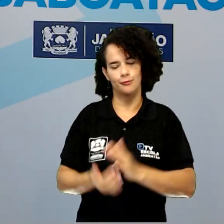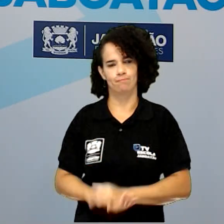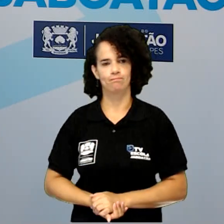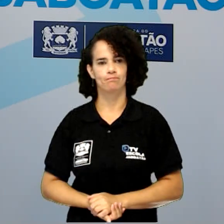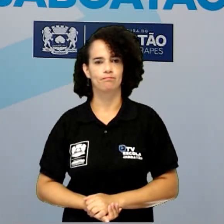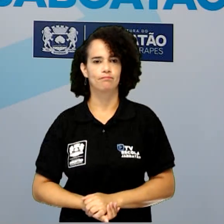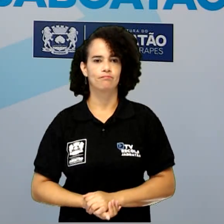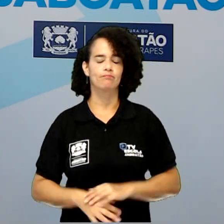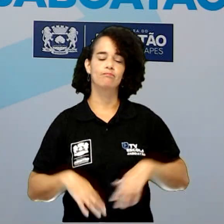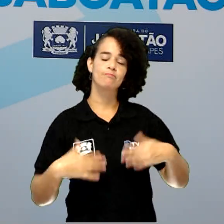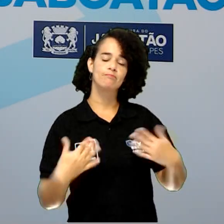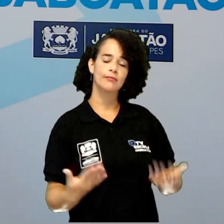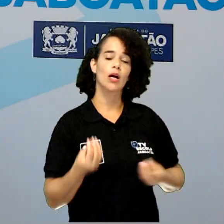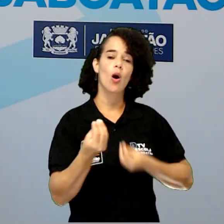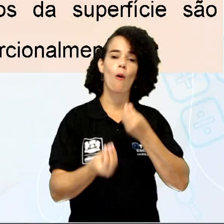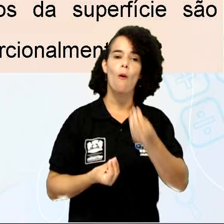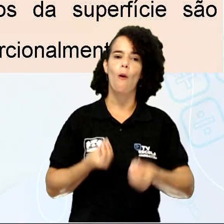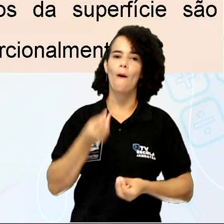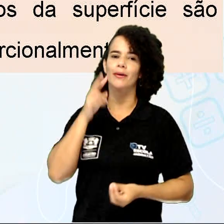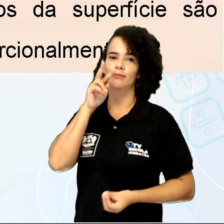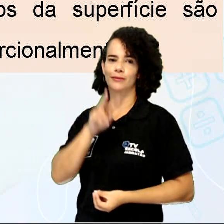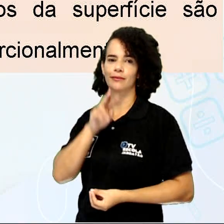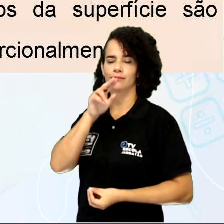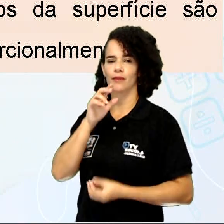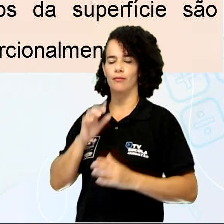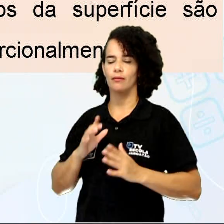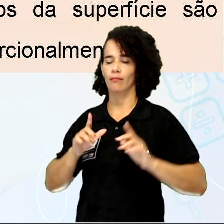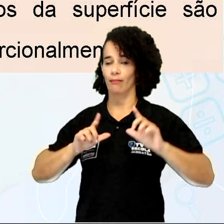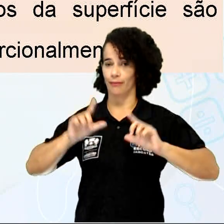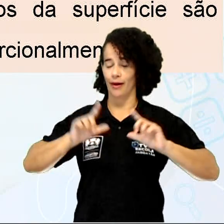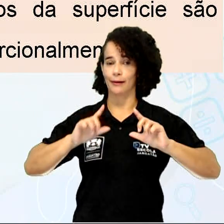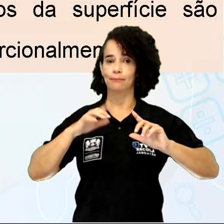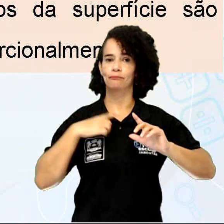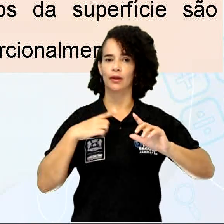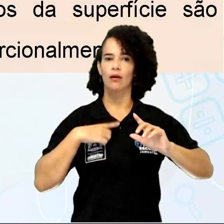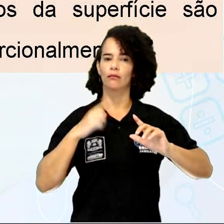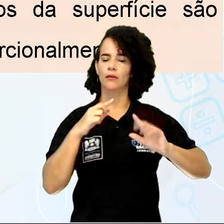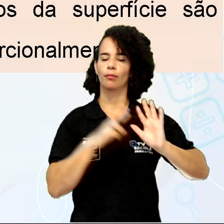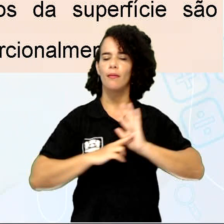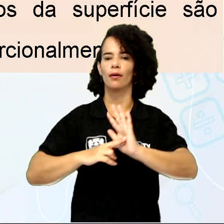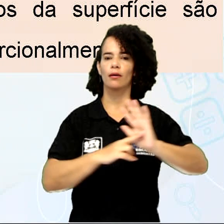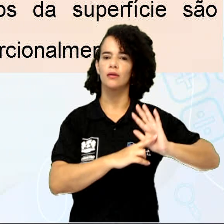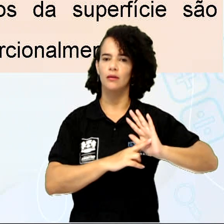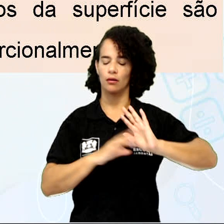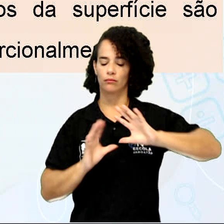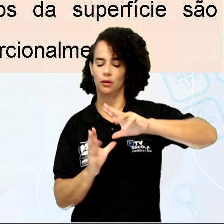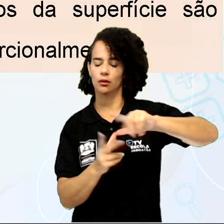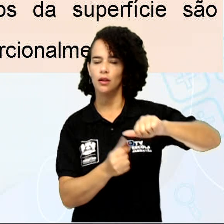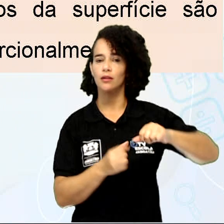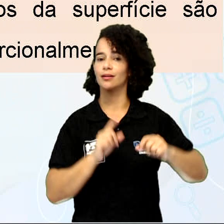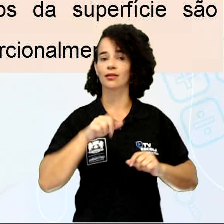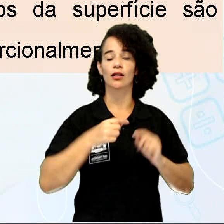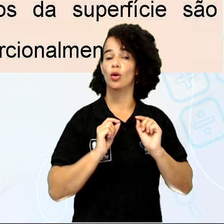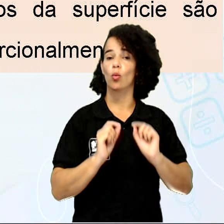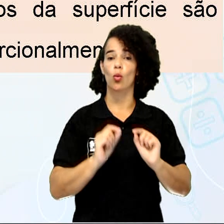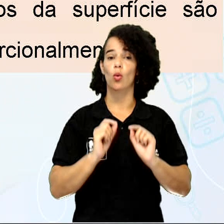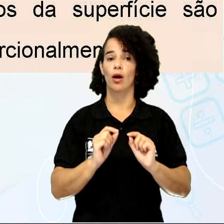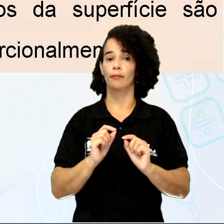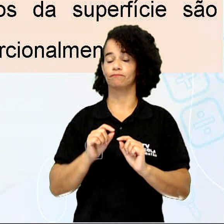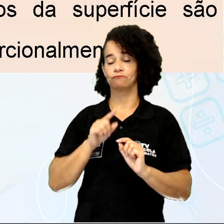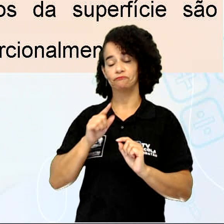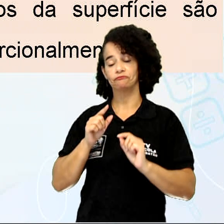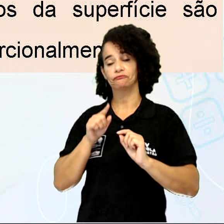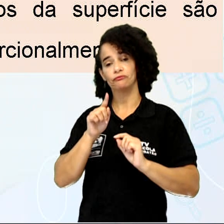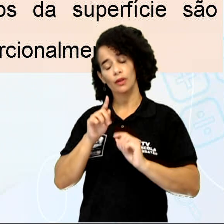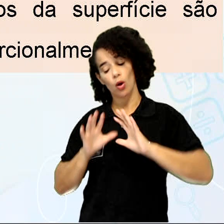aí, como a gente vê aí na tela, existe uma outra forma de representar o planeta, que seria no globo